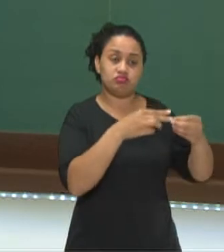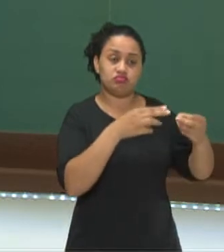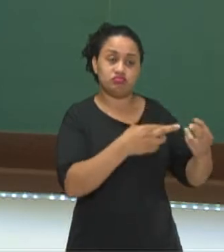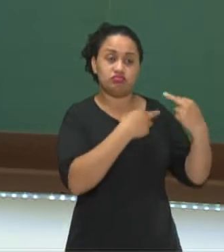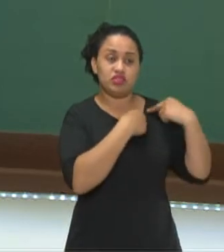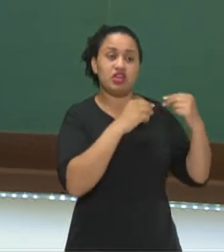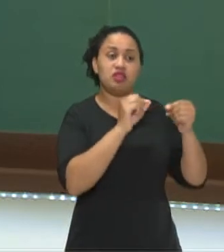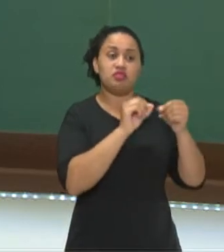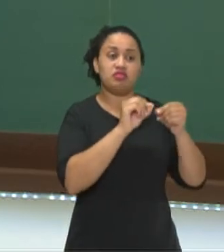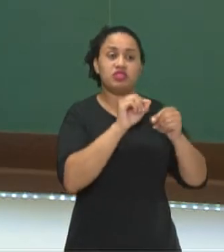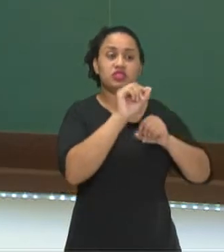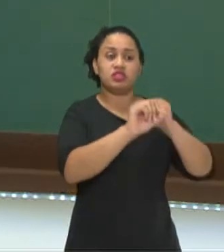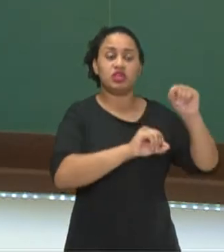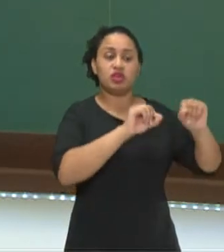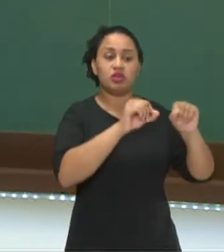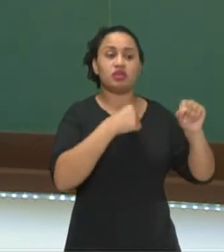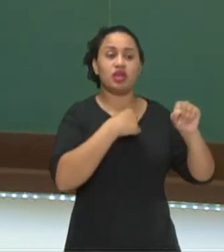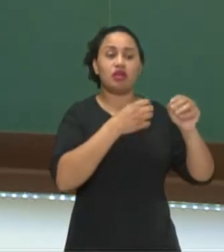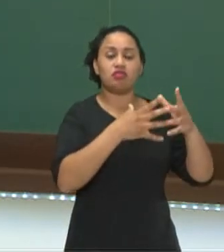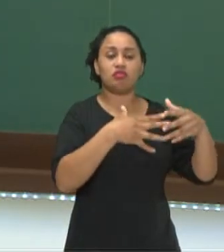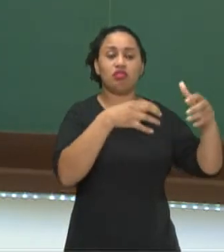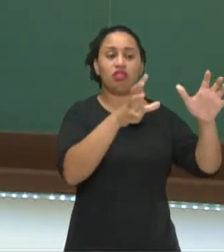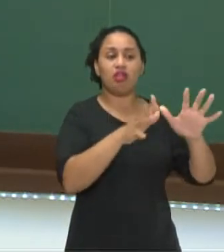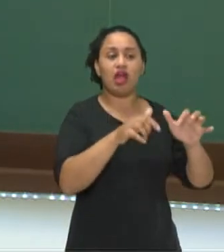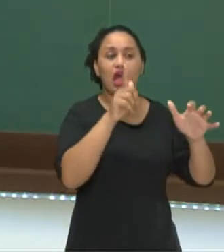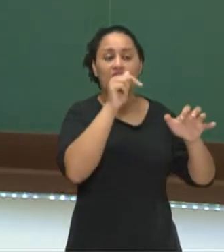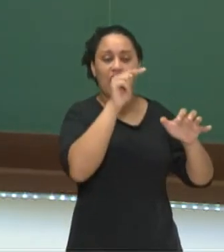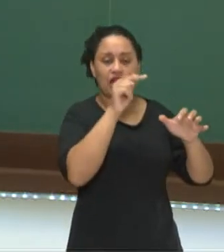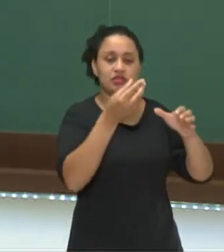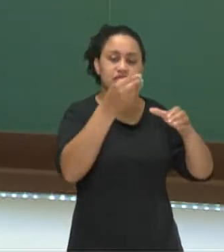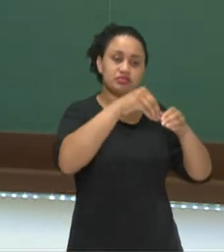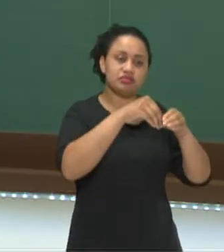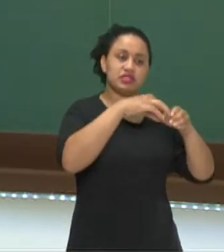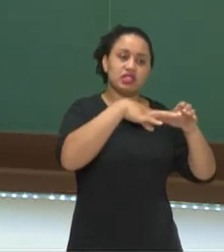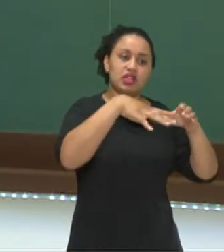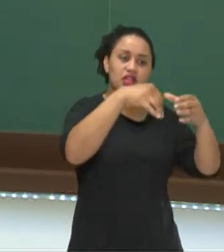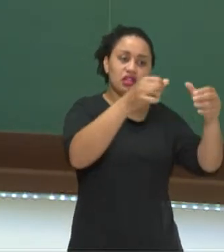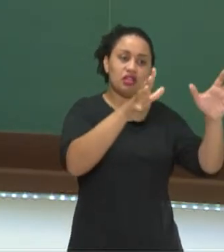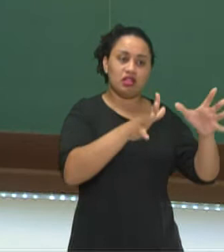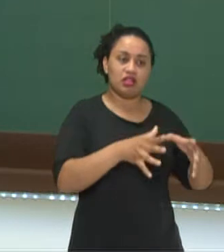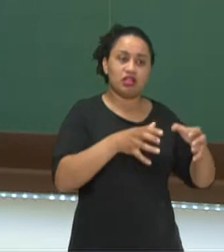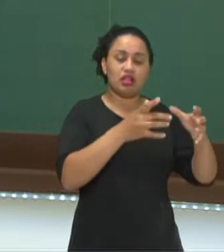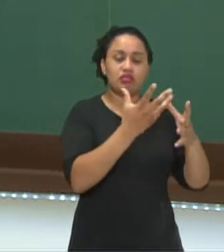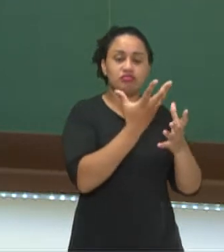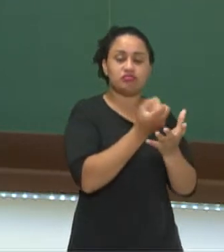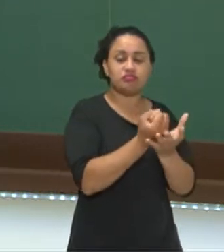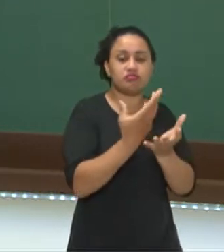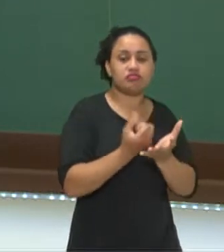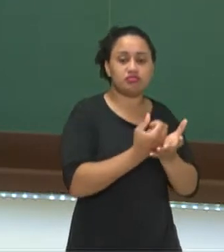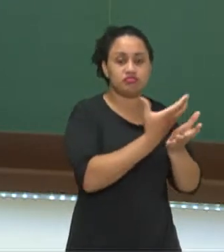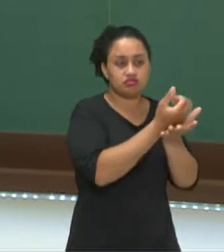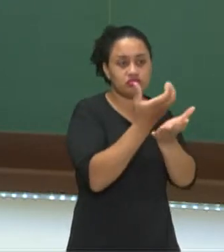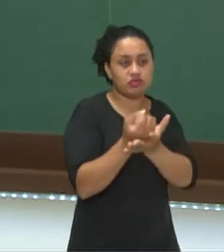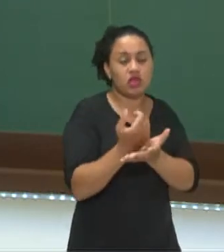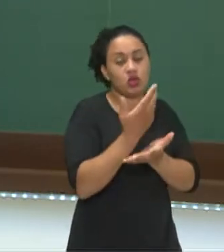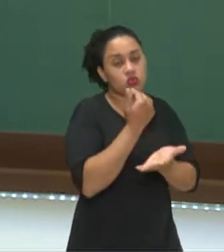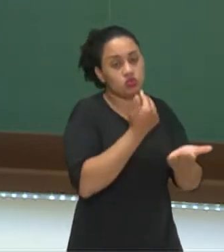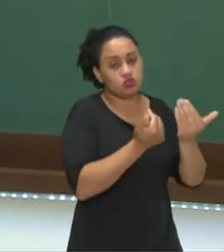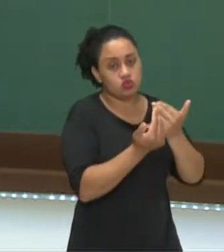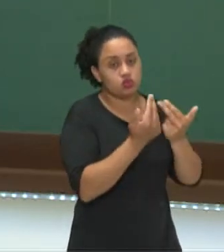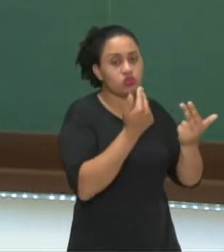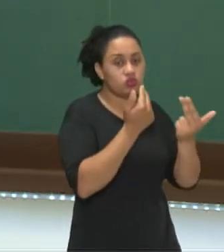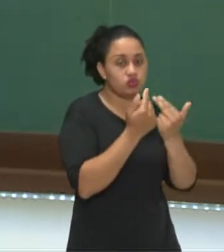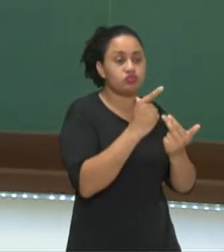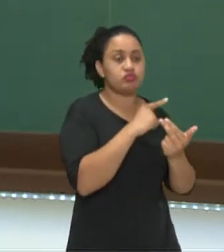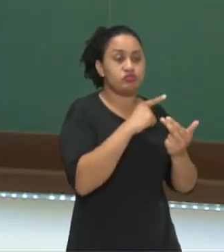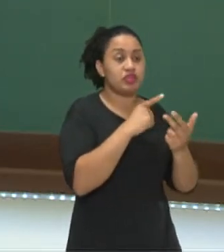o batimento do fluxo da água dentro da esponja e fazer a absorção desses nutrientes.